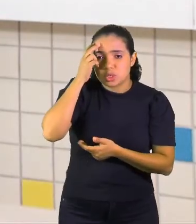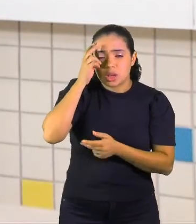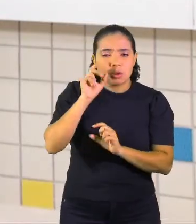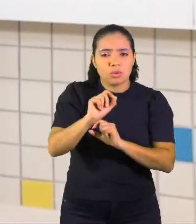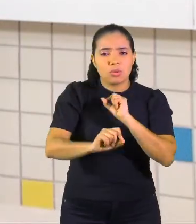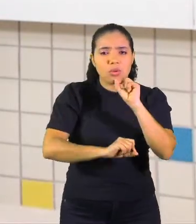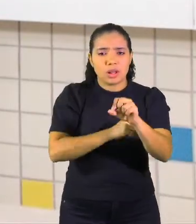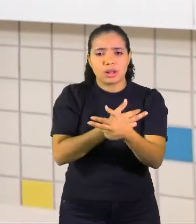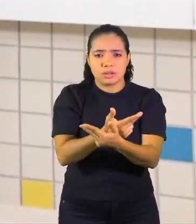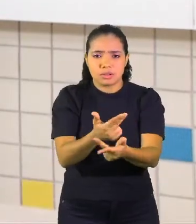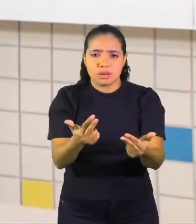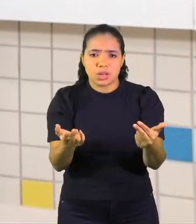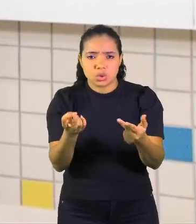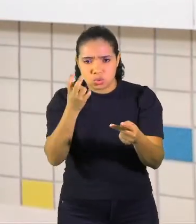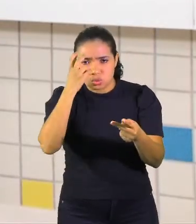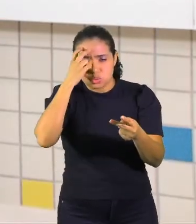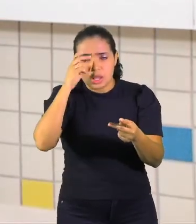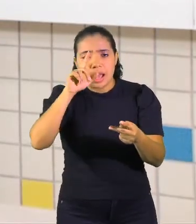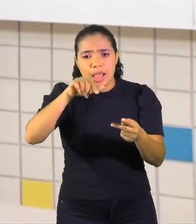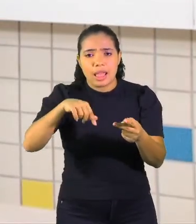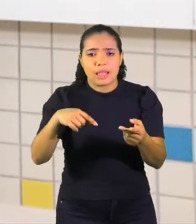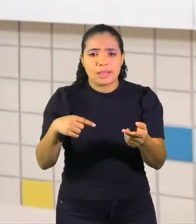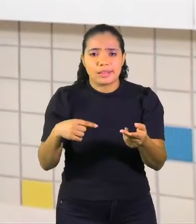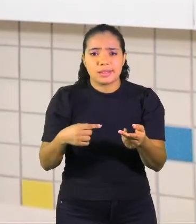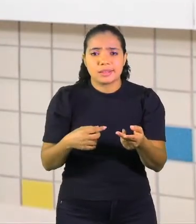essa diversidade? São os vários